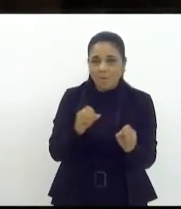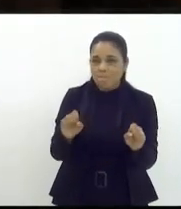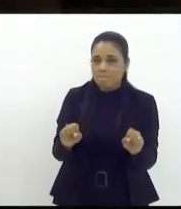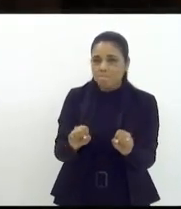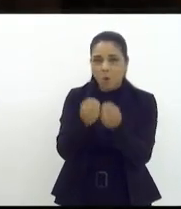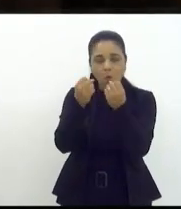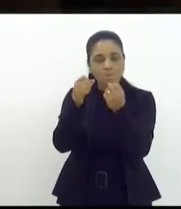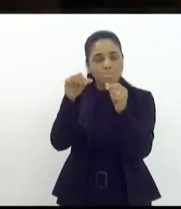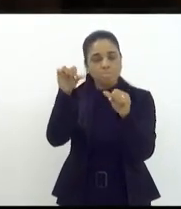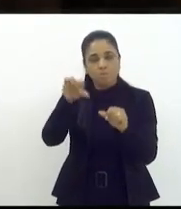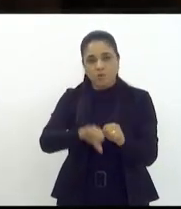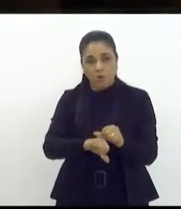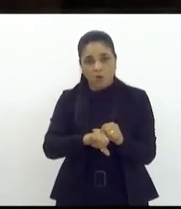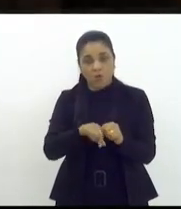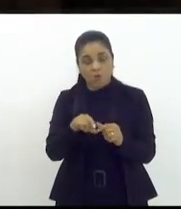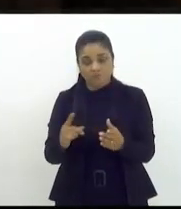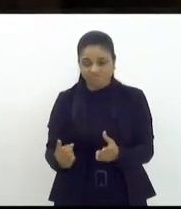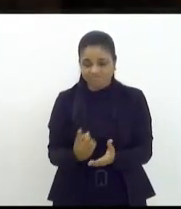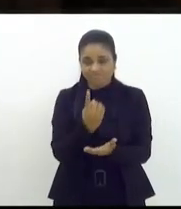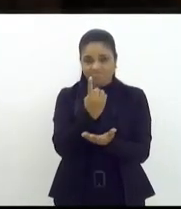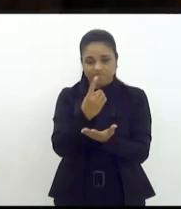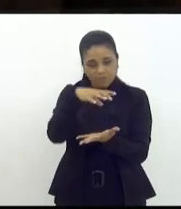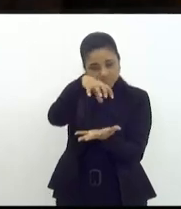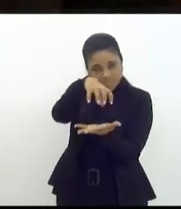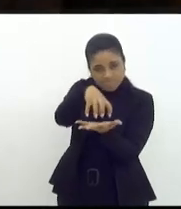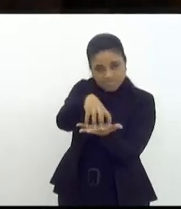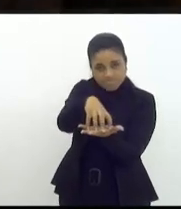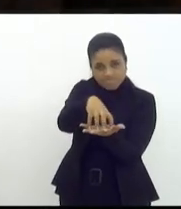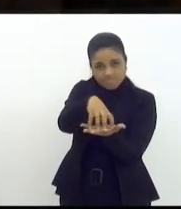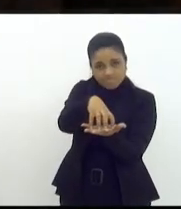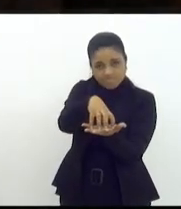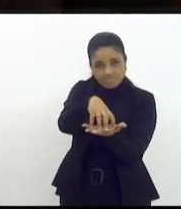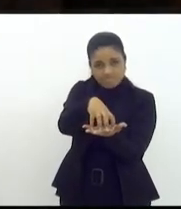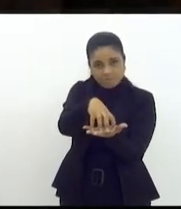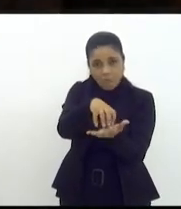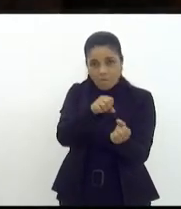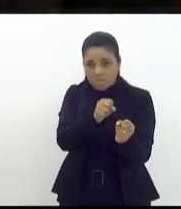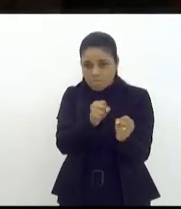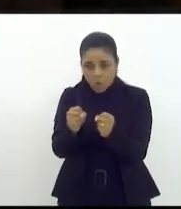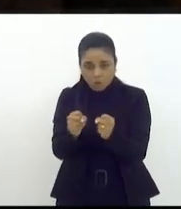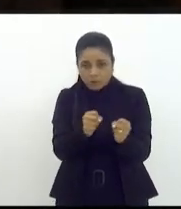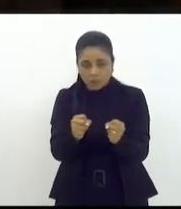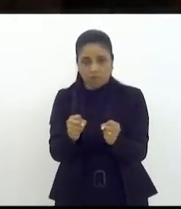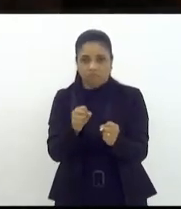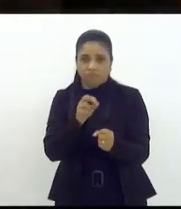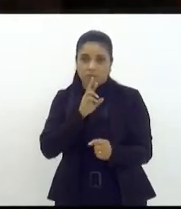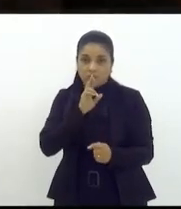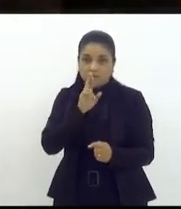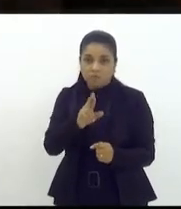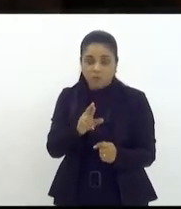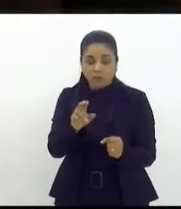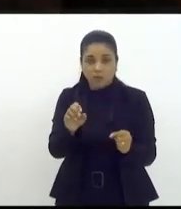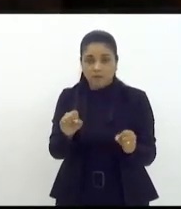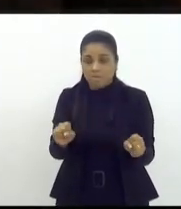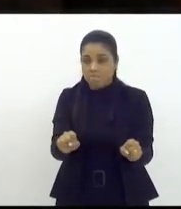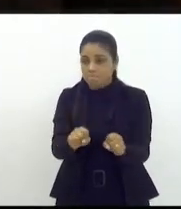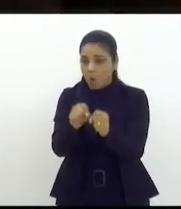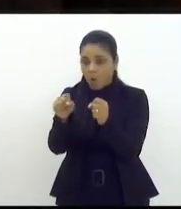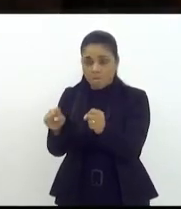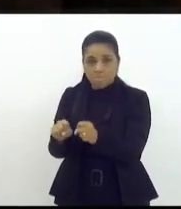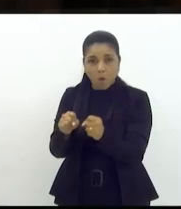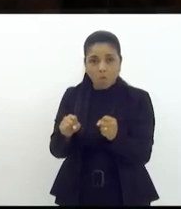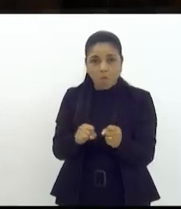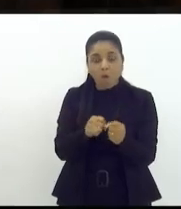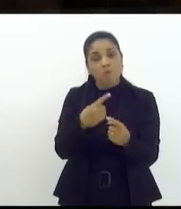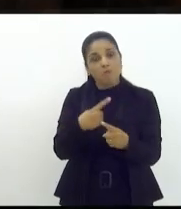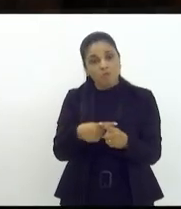erros ocorrem com poder concentrado os resultados são desastrosos exatamente pela concentração